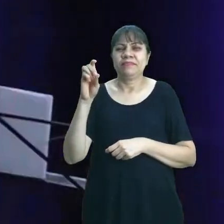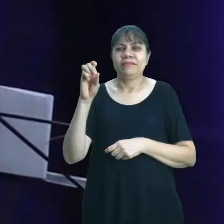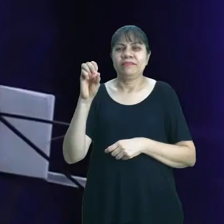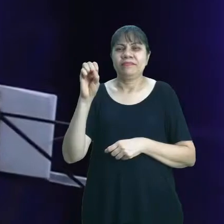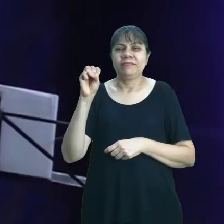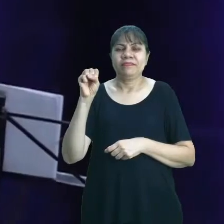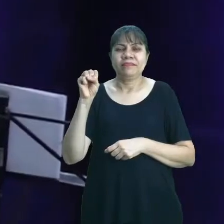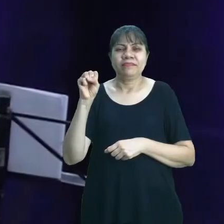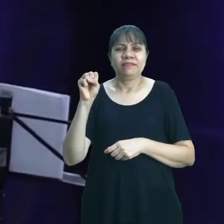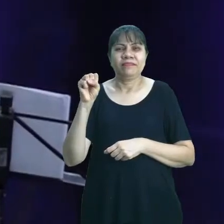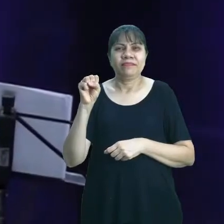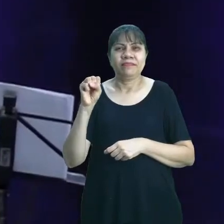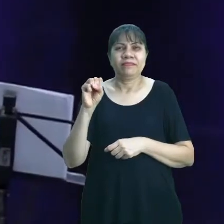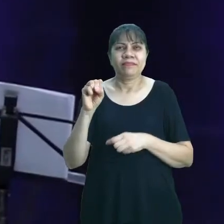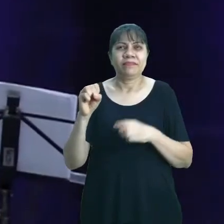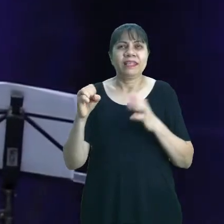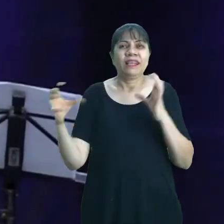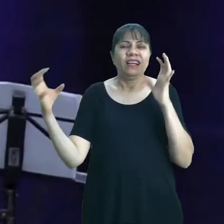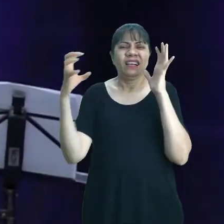Herpes.